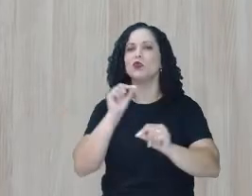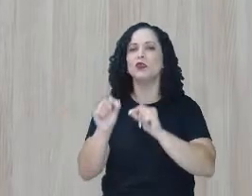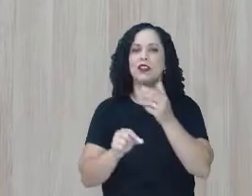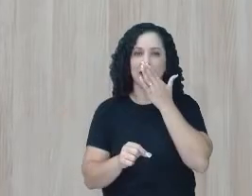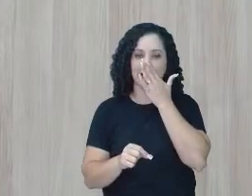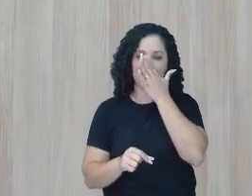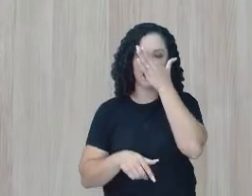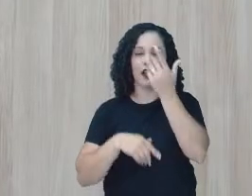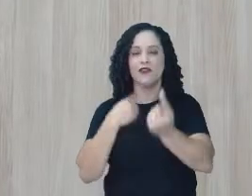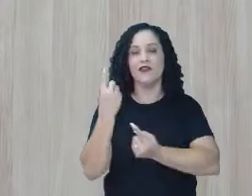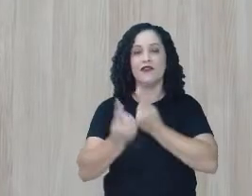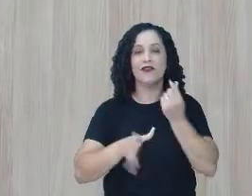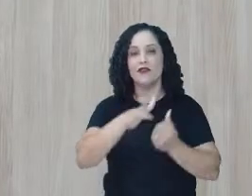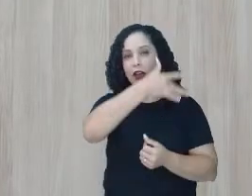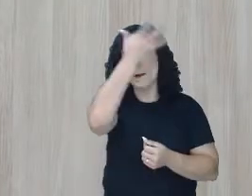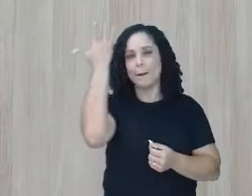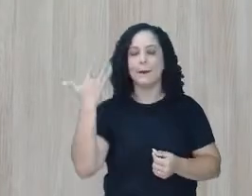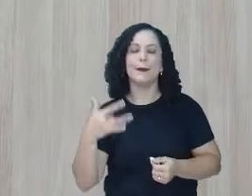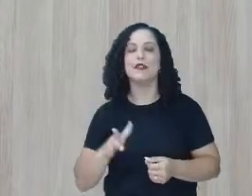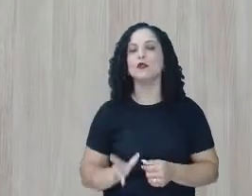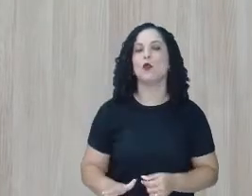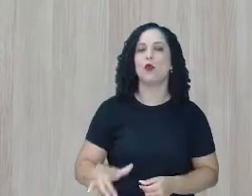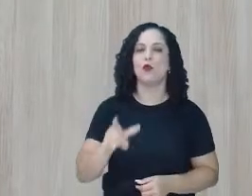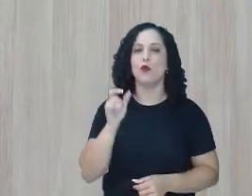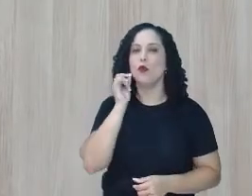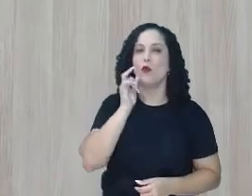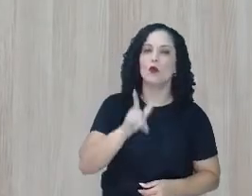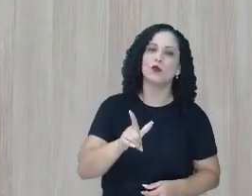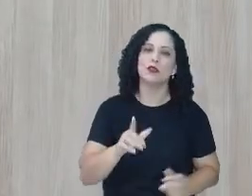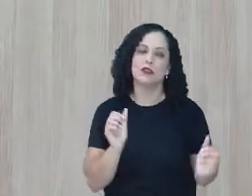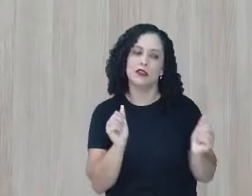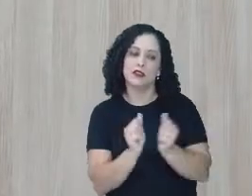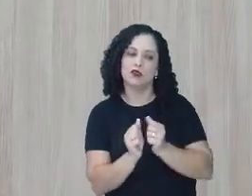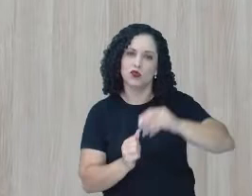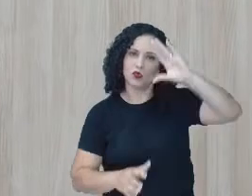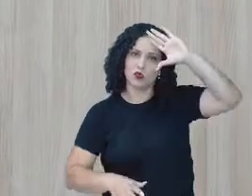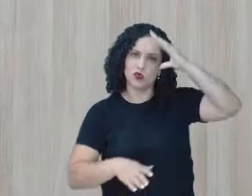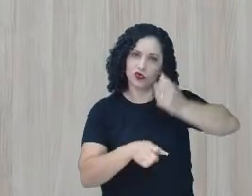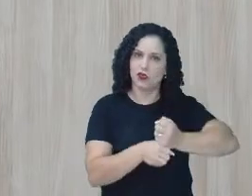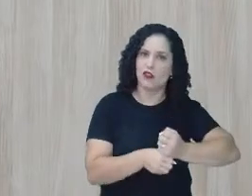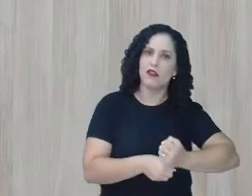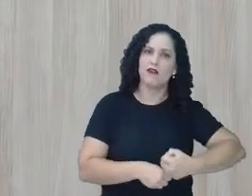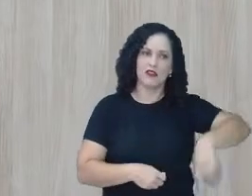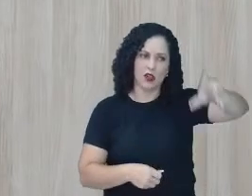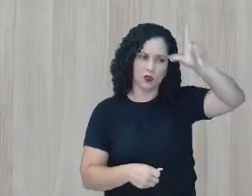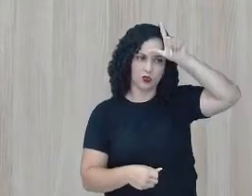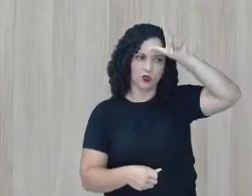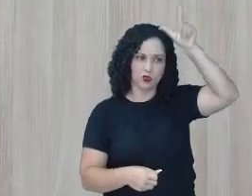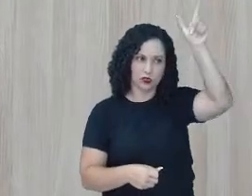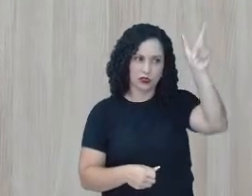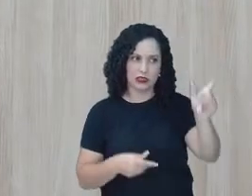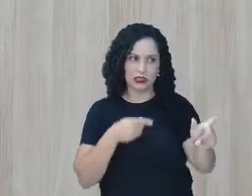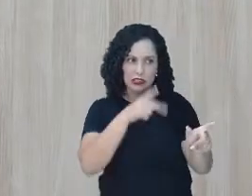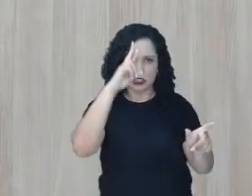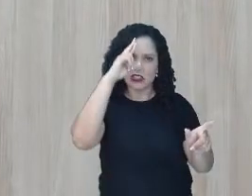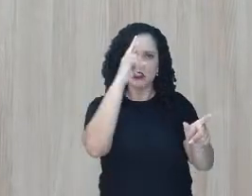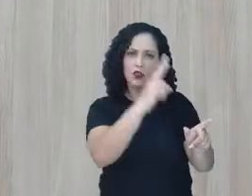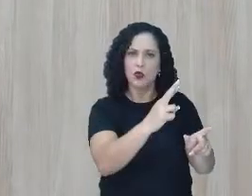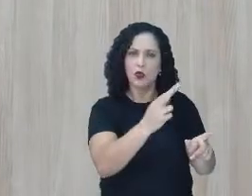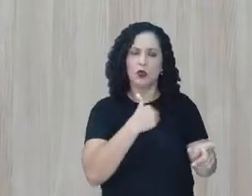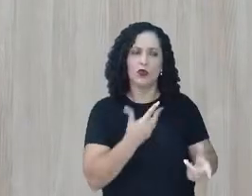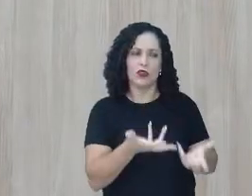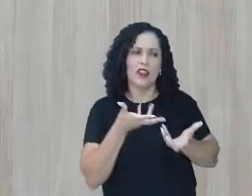o sujeito ele né, conseguia, junto ao seu senhor, negociar formas de, né, arrumar condições melhores